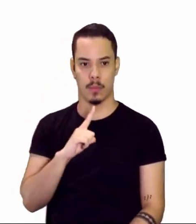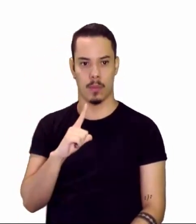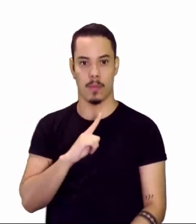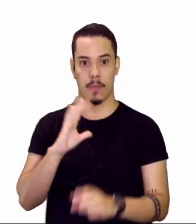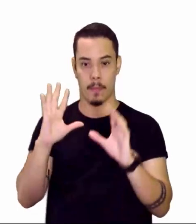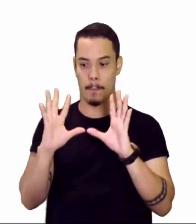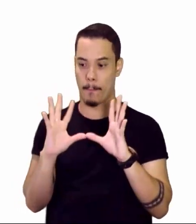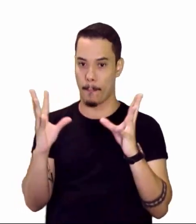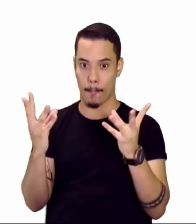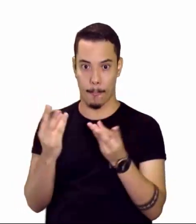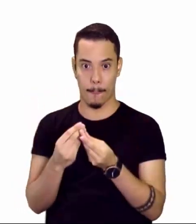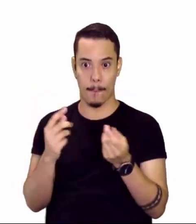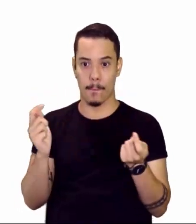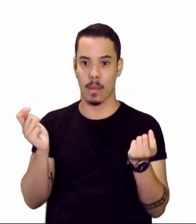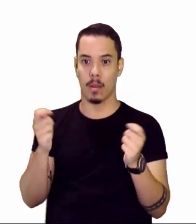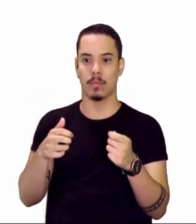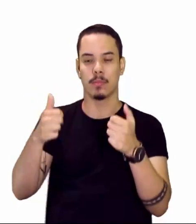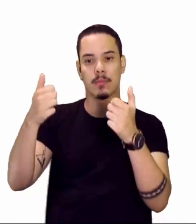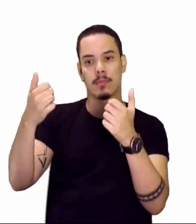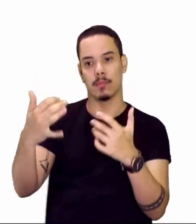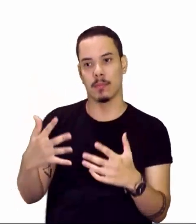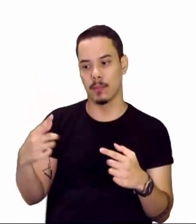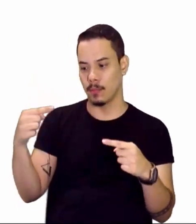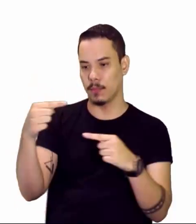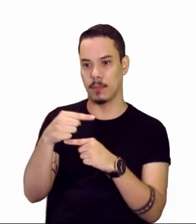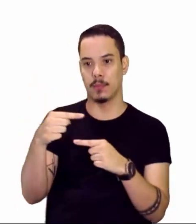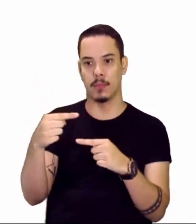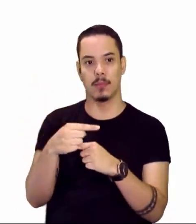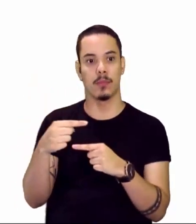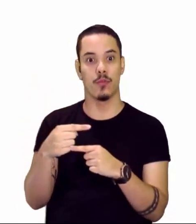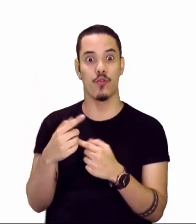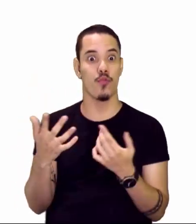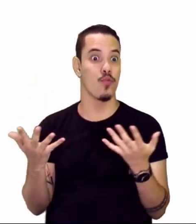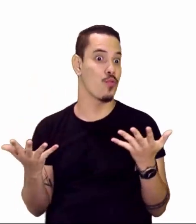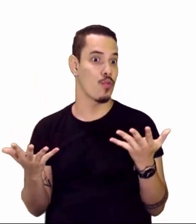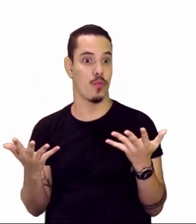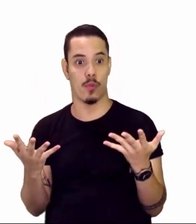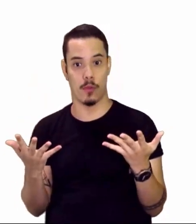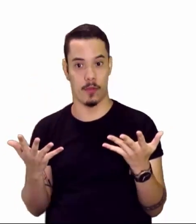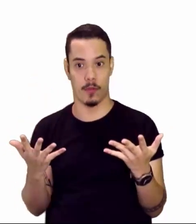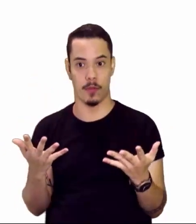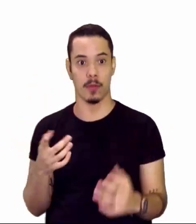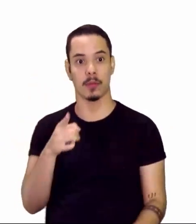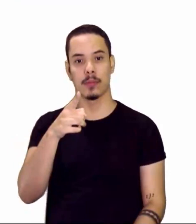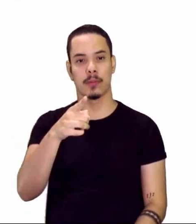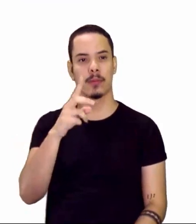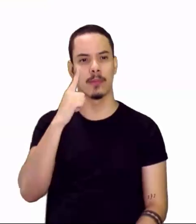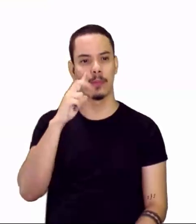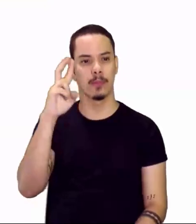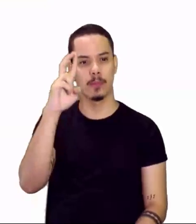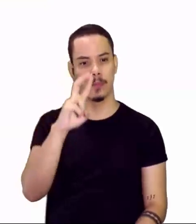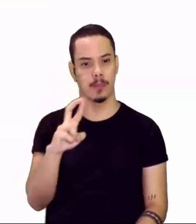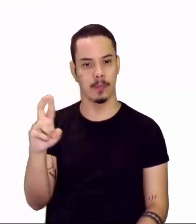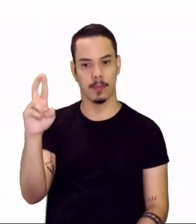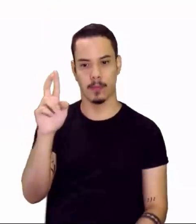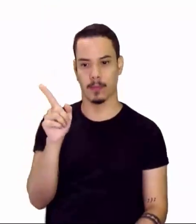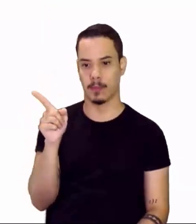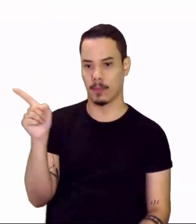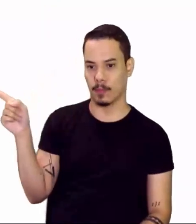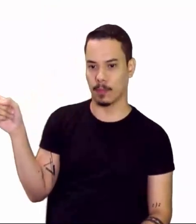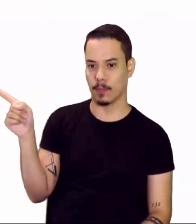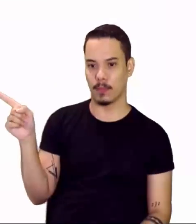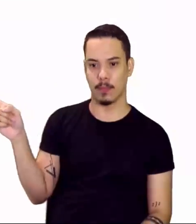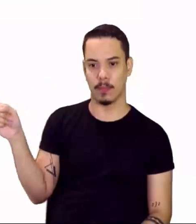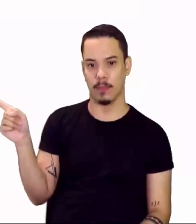moléculas, pode-se afirmar que são polares apenas. Então, ele quer que você observe